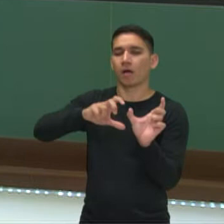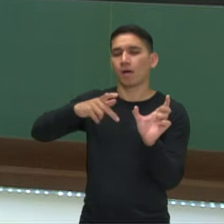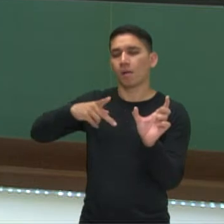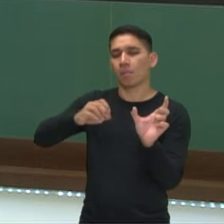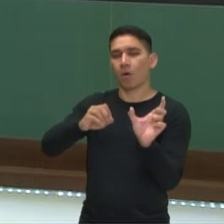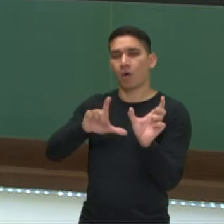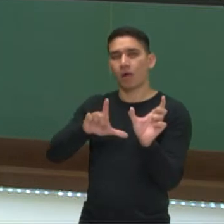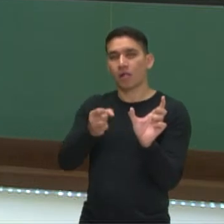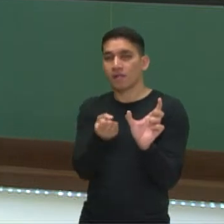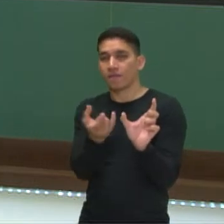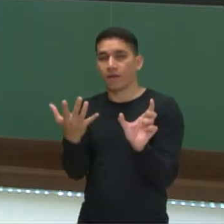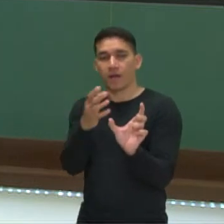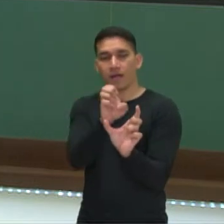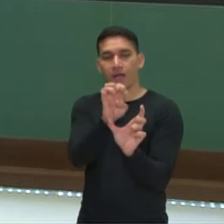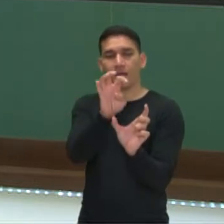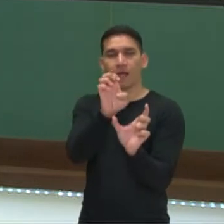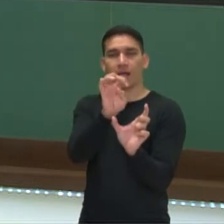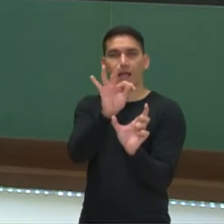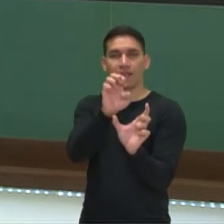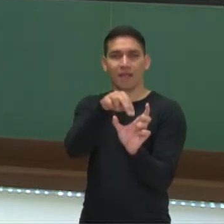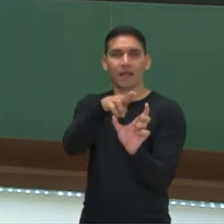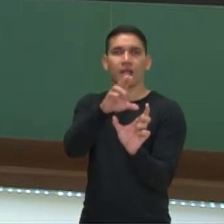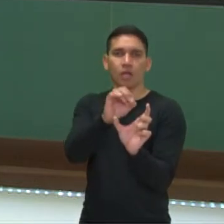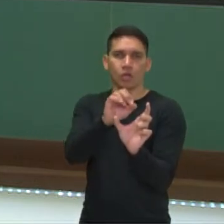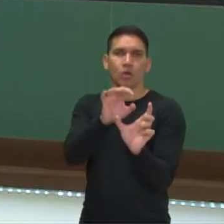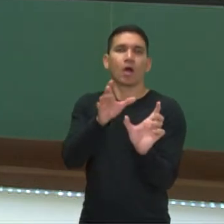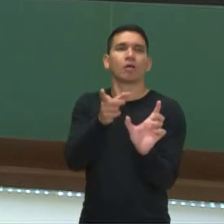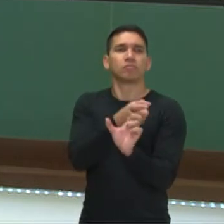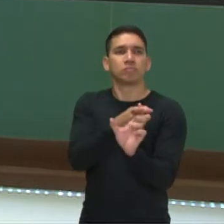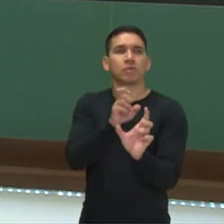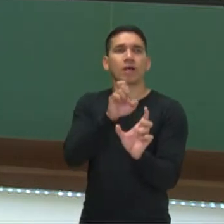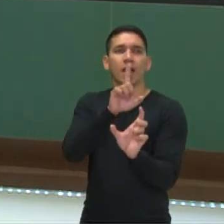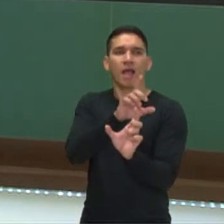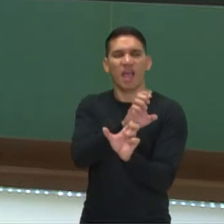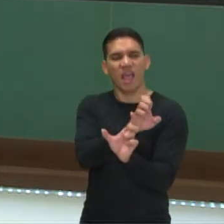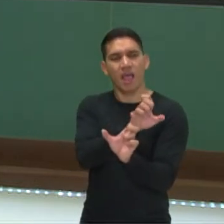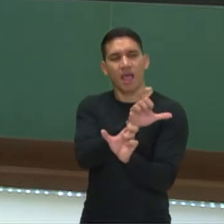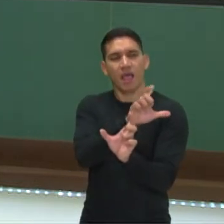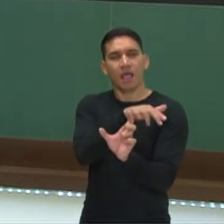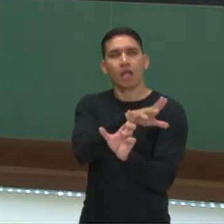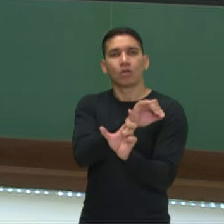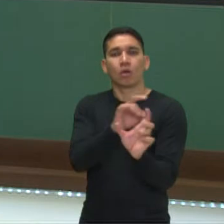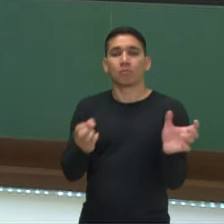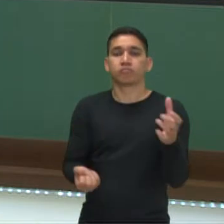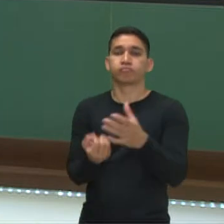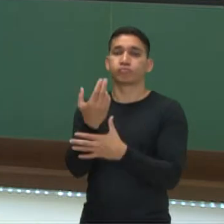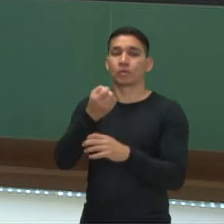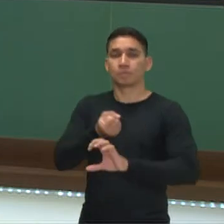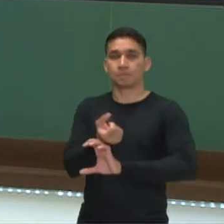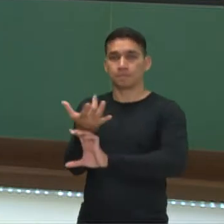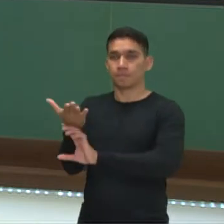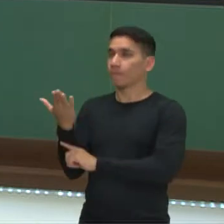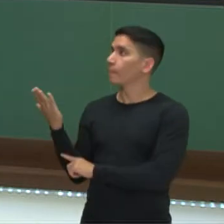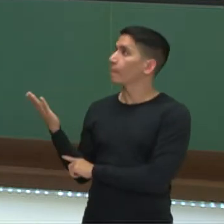eteno, claro, etileno é a substância que dá origem a este polímero.